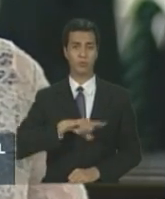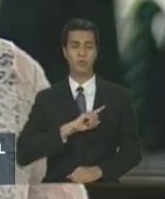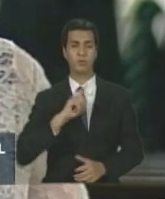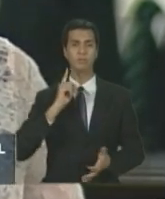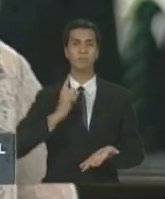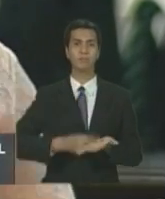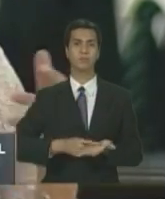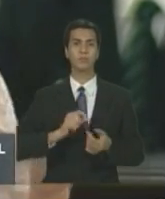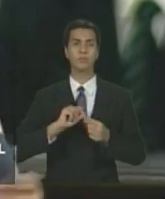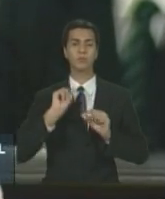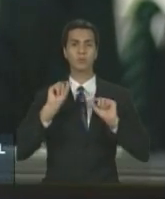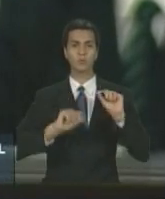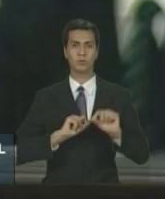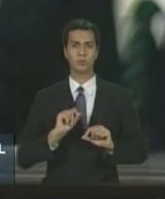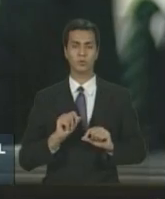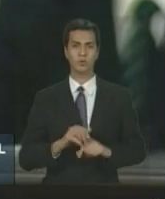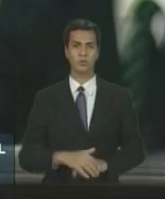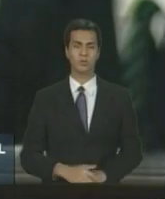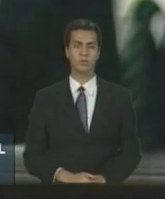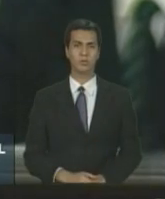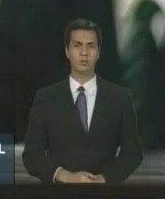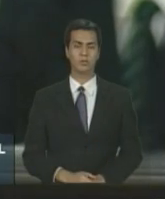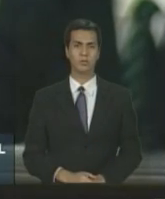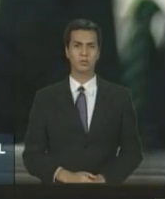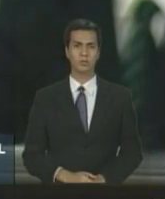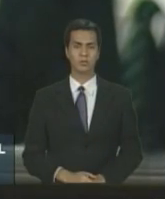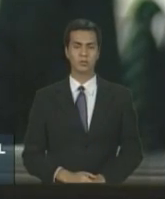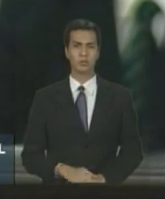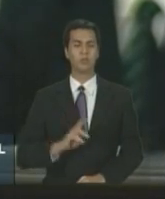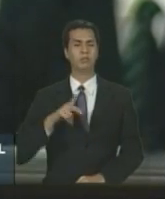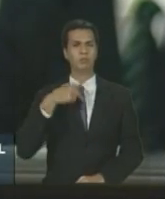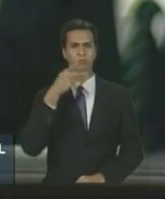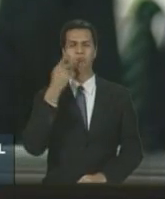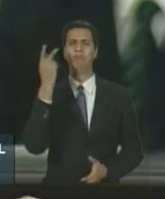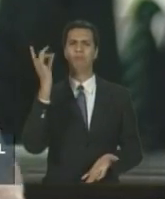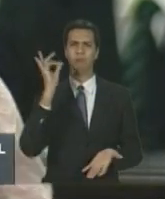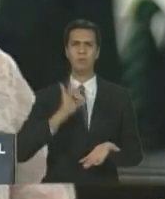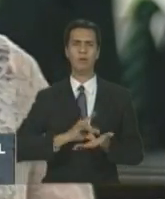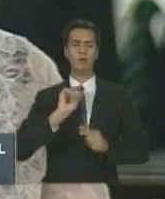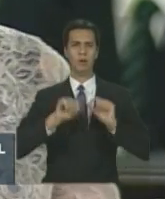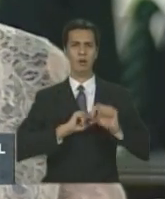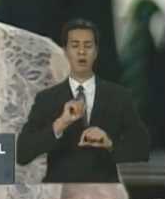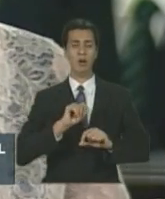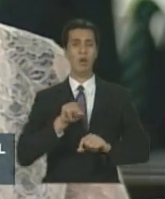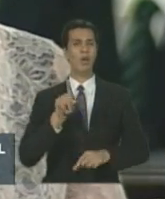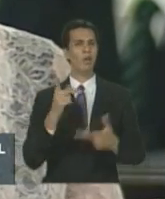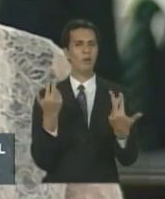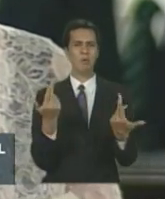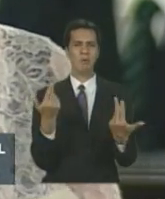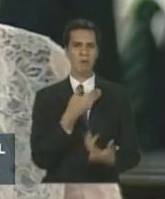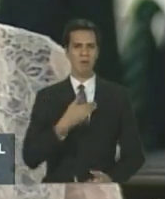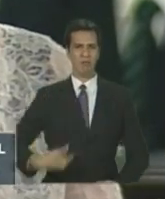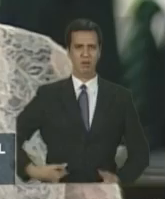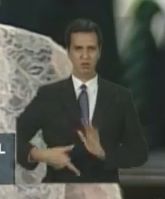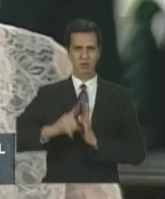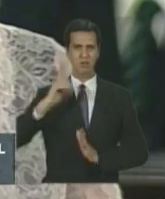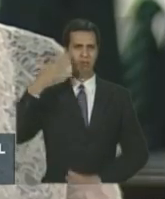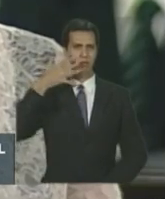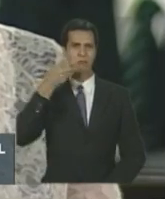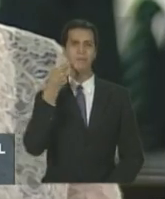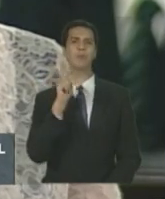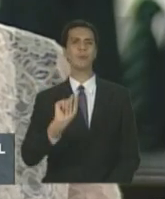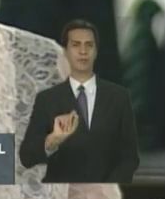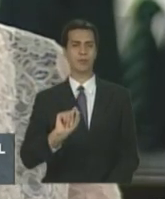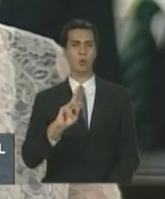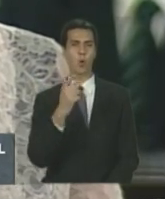afirmamos, como acabou o nosso governador dizendo, Holocausto nunca mais,